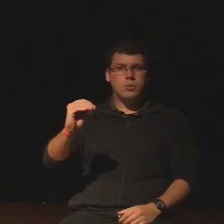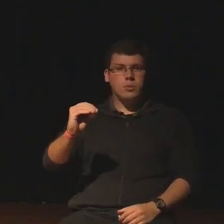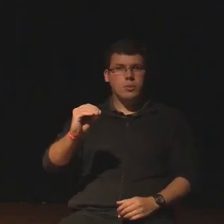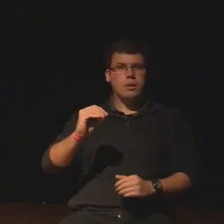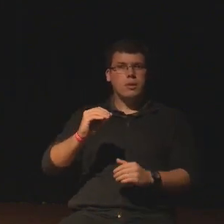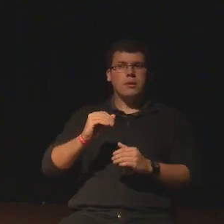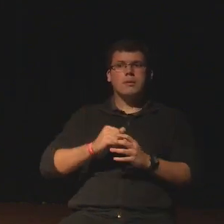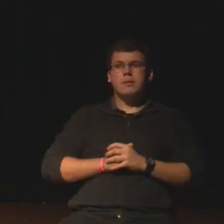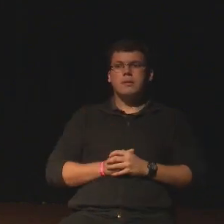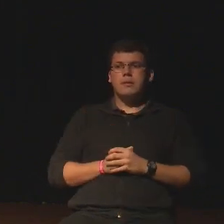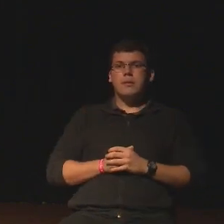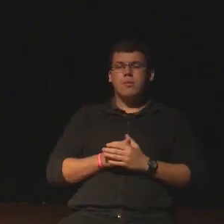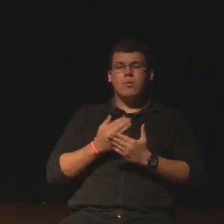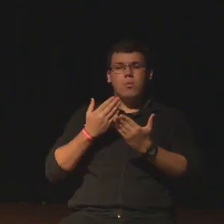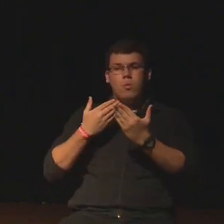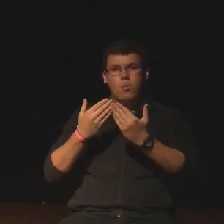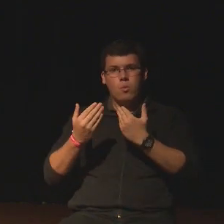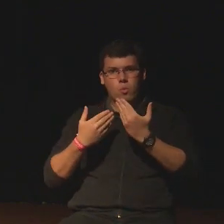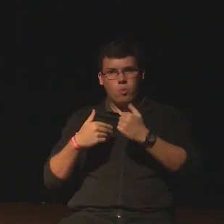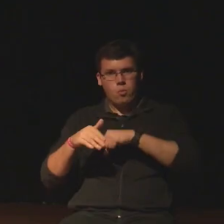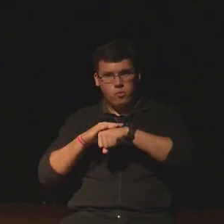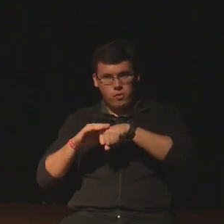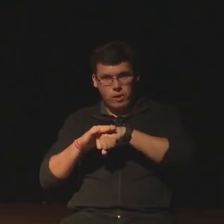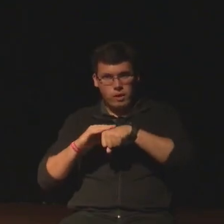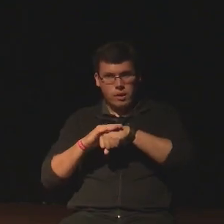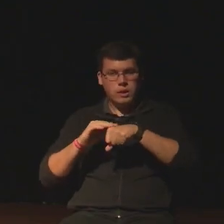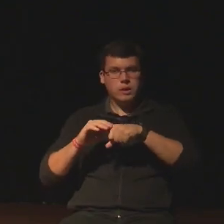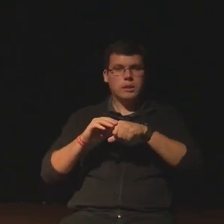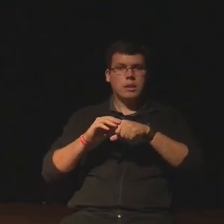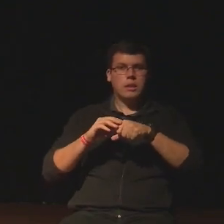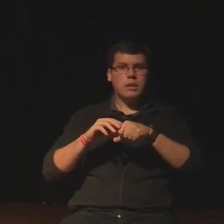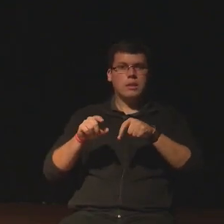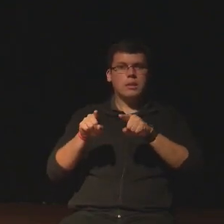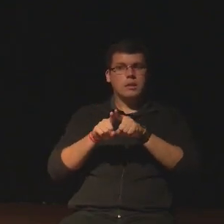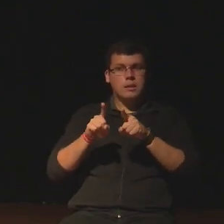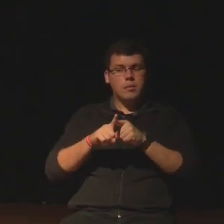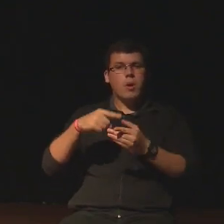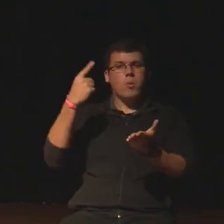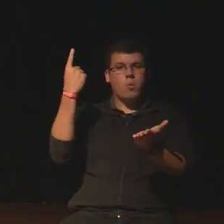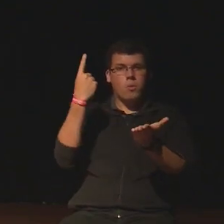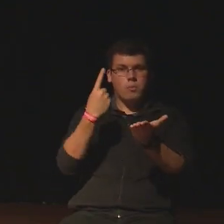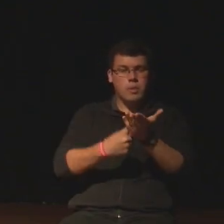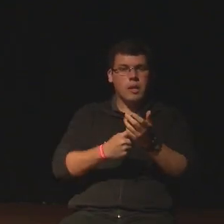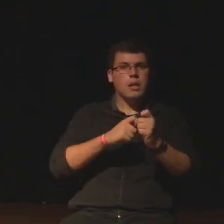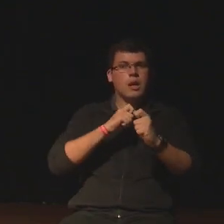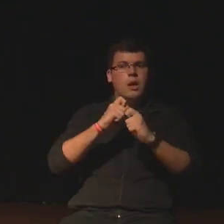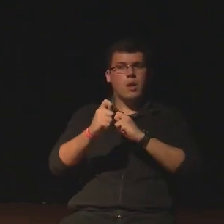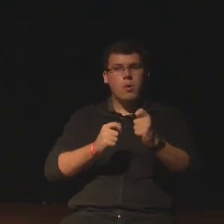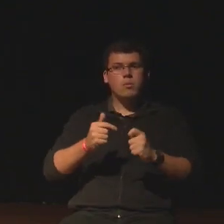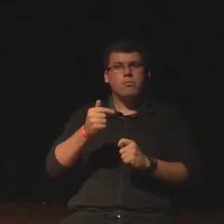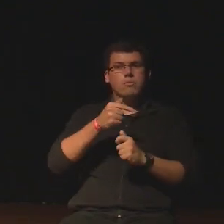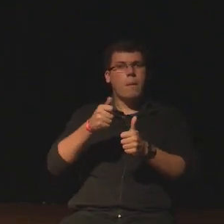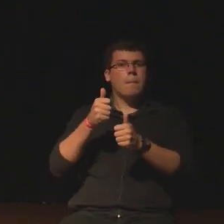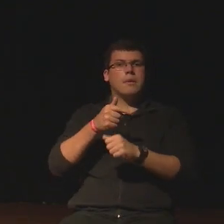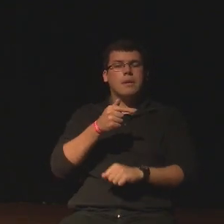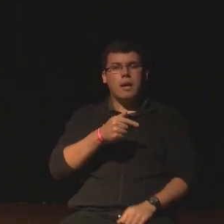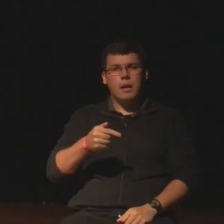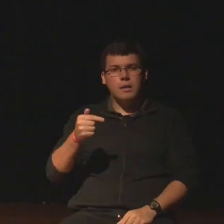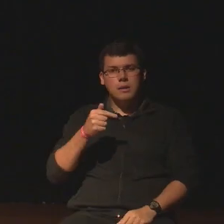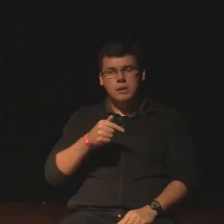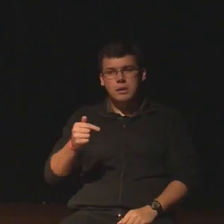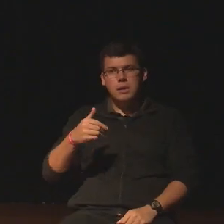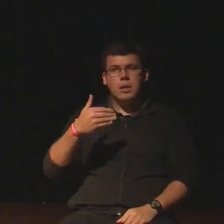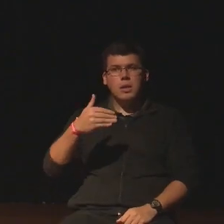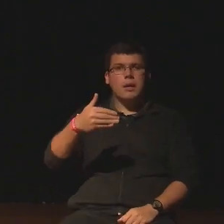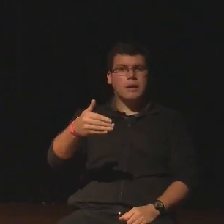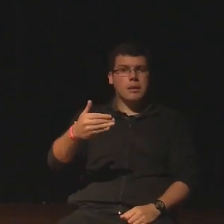aqui, a gente troca um pouco de figurinha e se compromete a marcar essa reunião já nas próximas semanas. A gente entra em contato com o pessoal